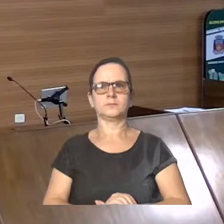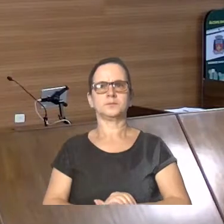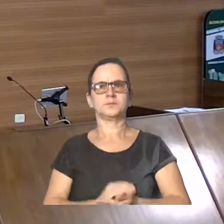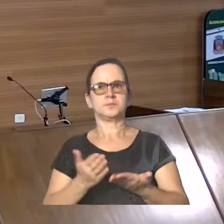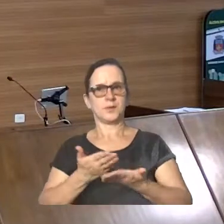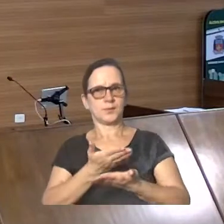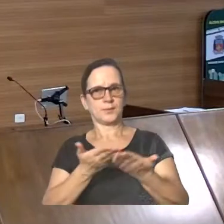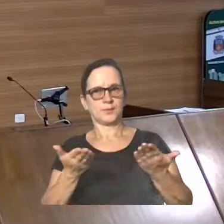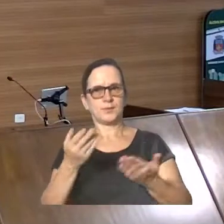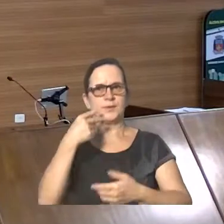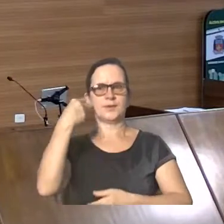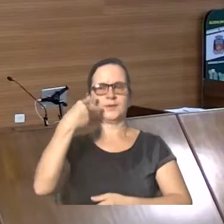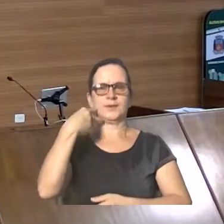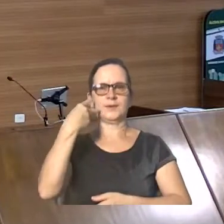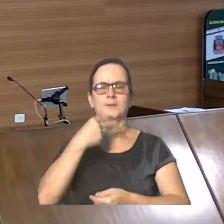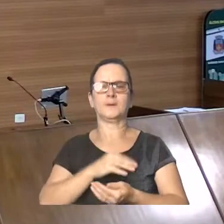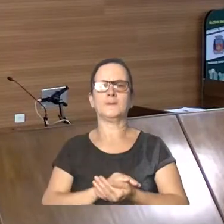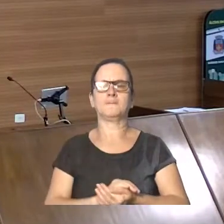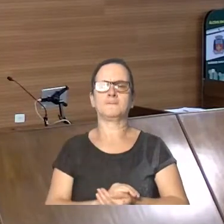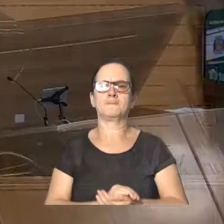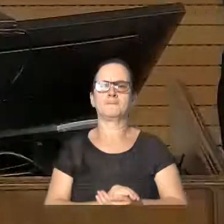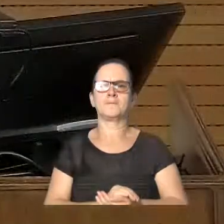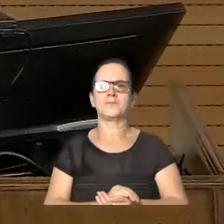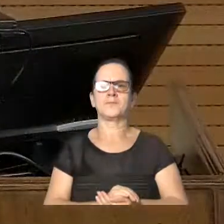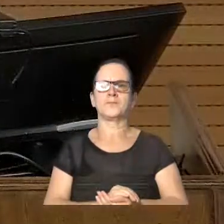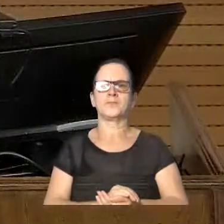Passamos ao expediente dos senhores vereadores.